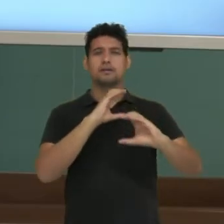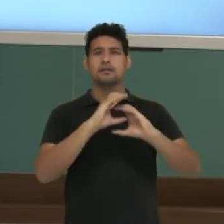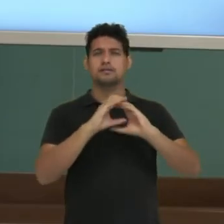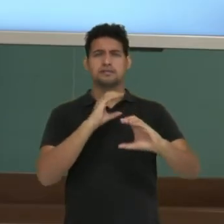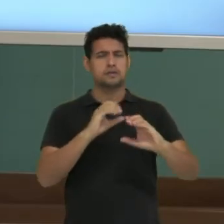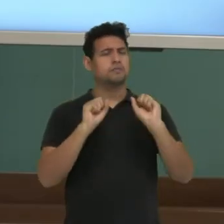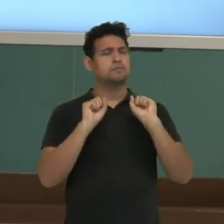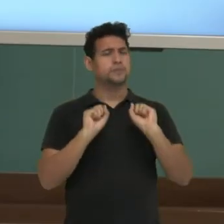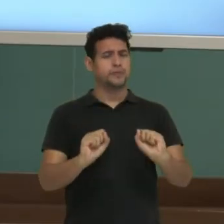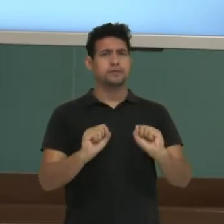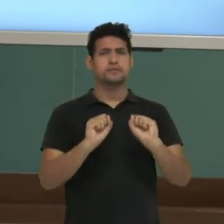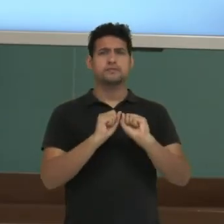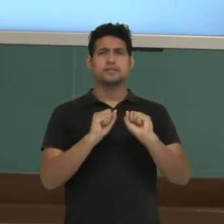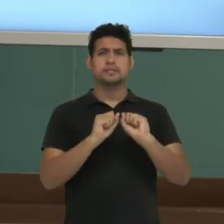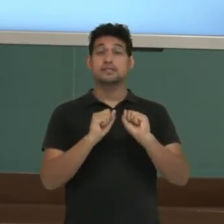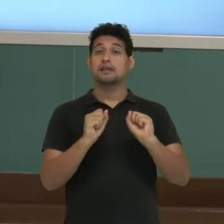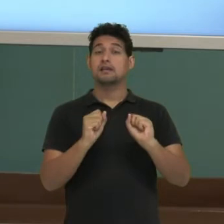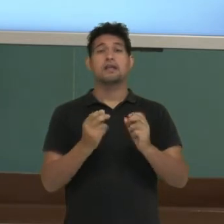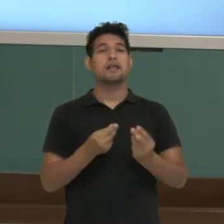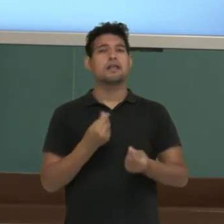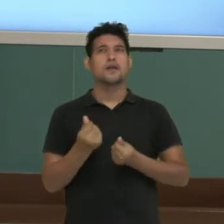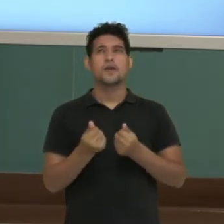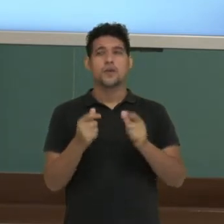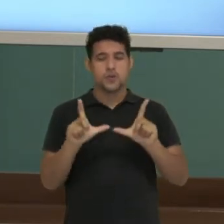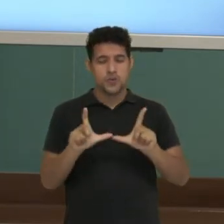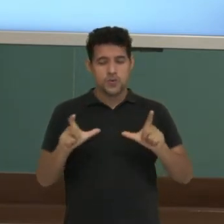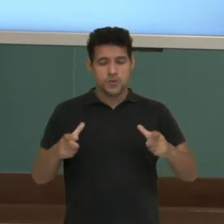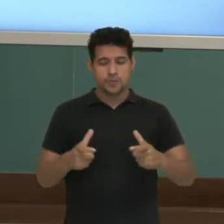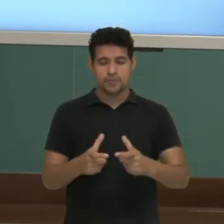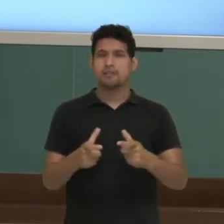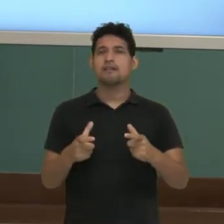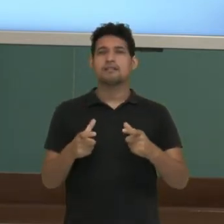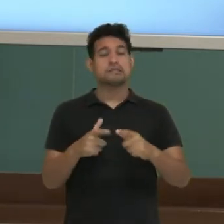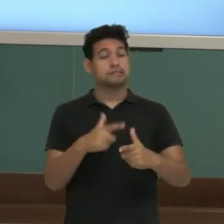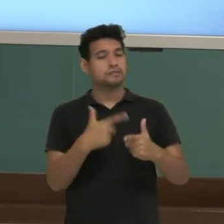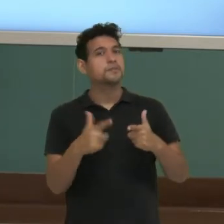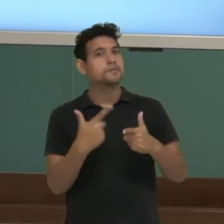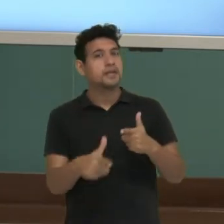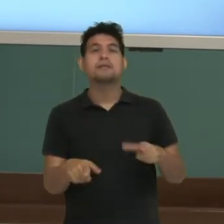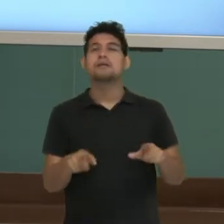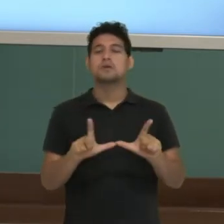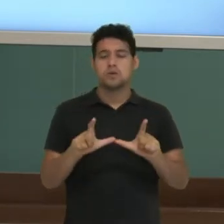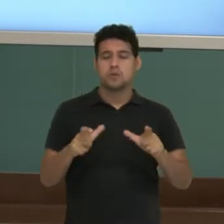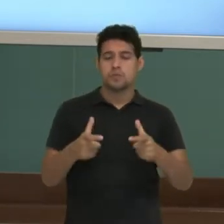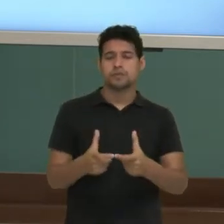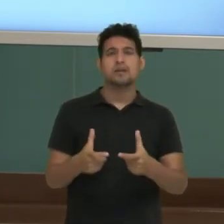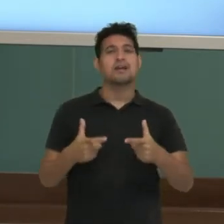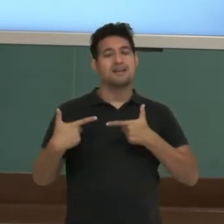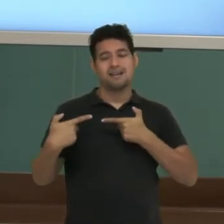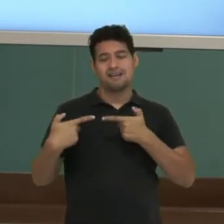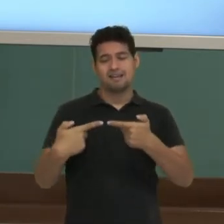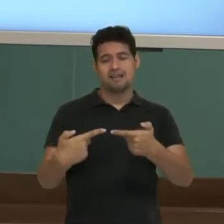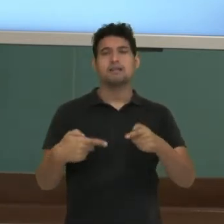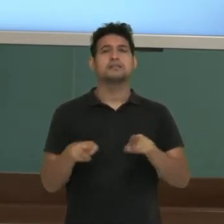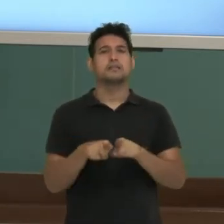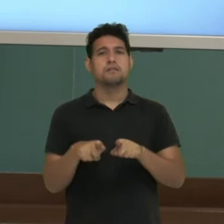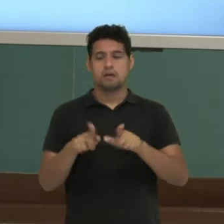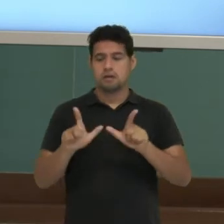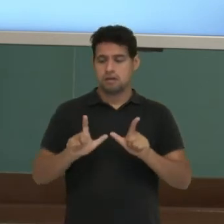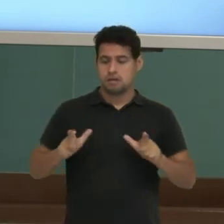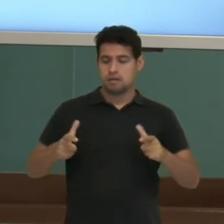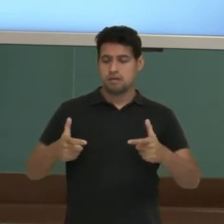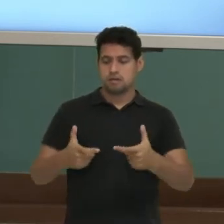você pode gerar um menor índice de conflitos, um menor índice de guerras, uma